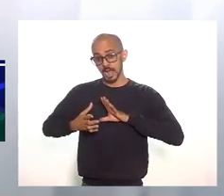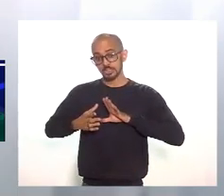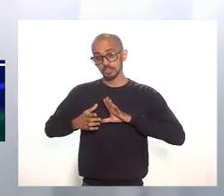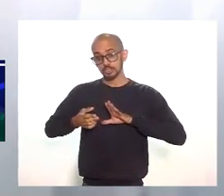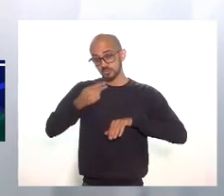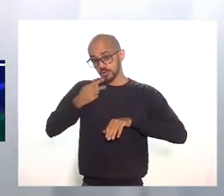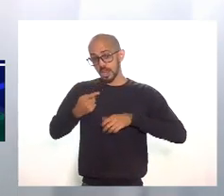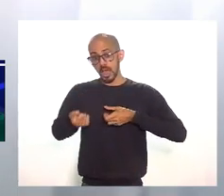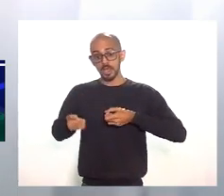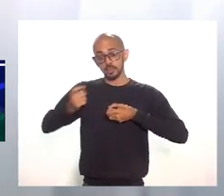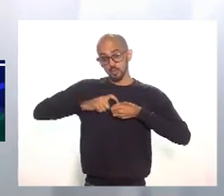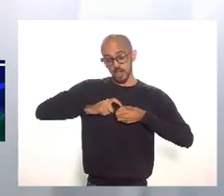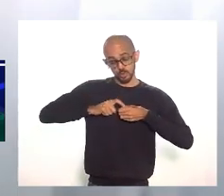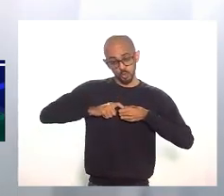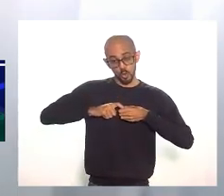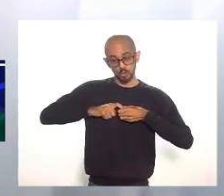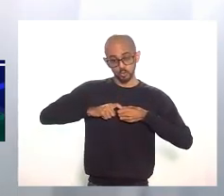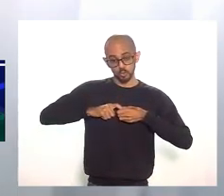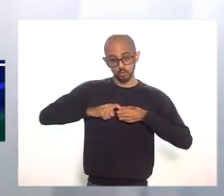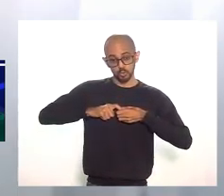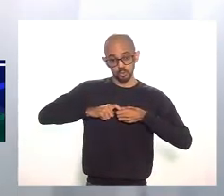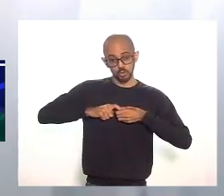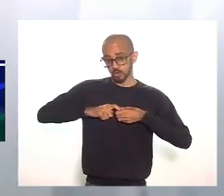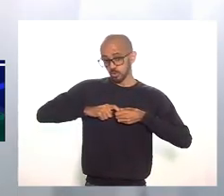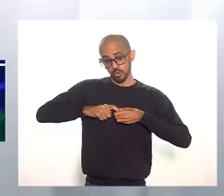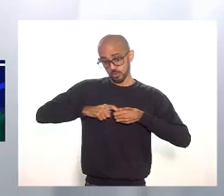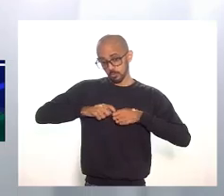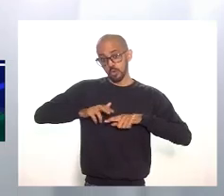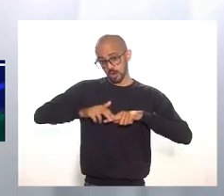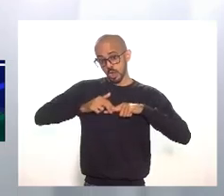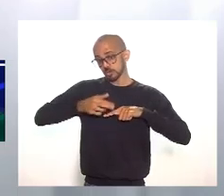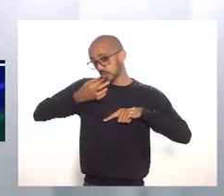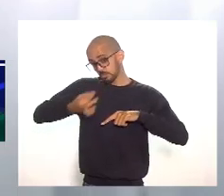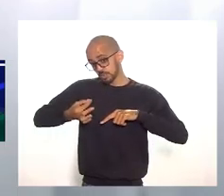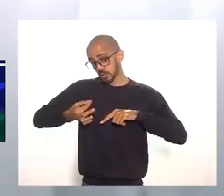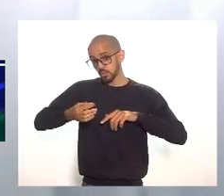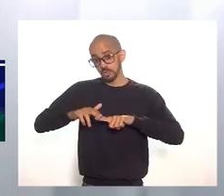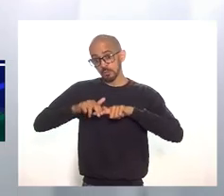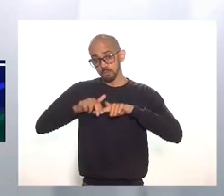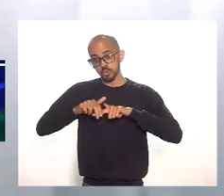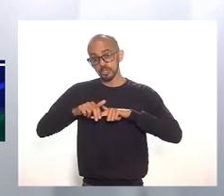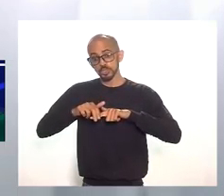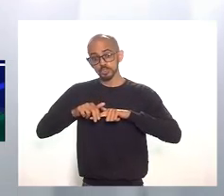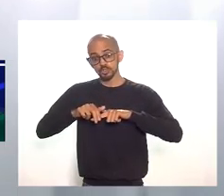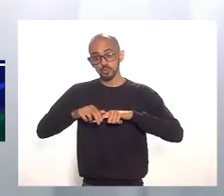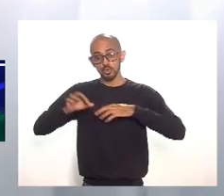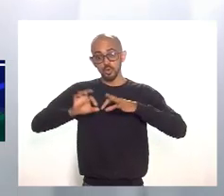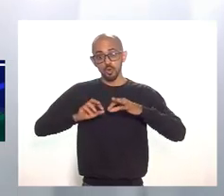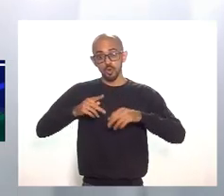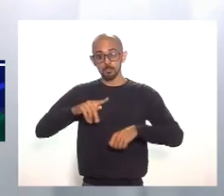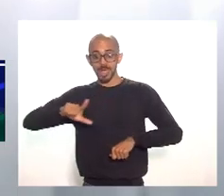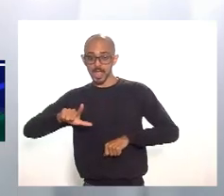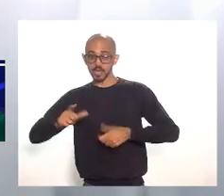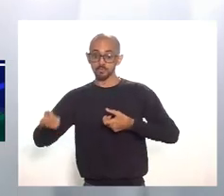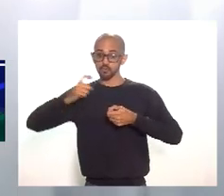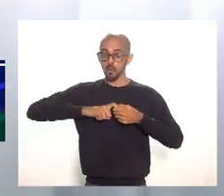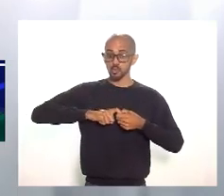dados os pareceres que foram dados pelas comissões, e o projeto retornou. Né? Isso aí, o presidente tem a